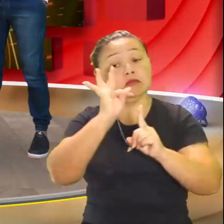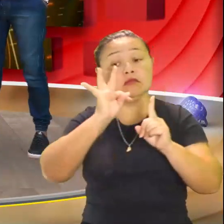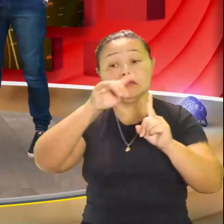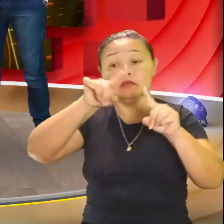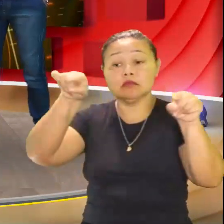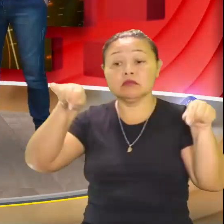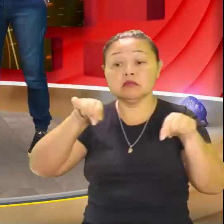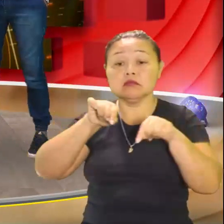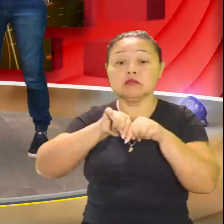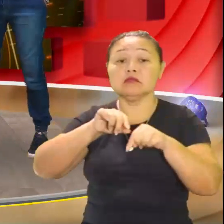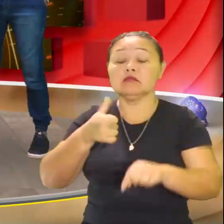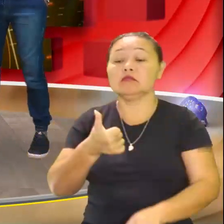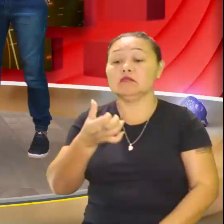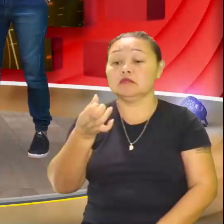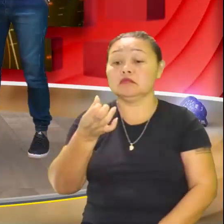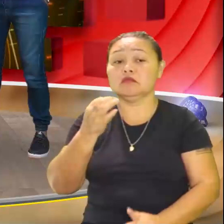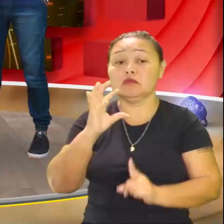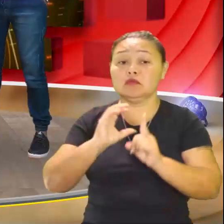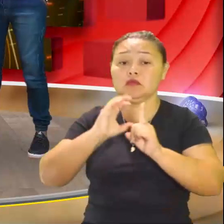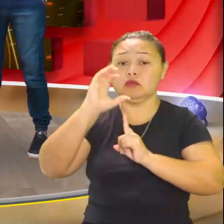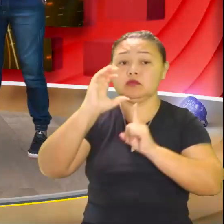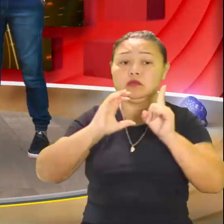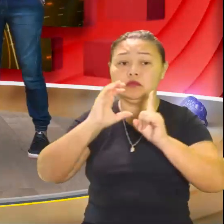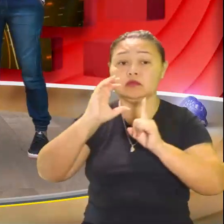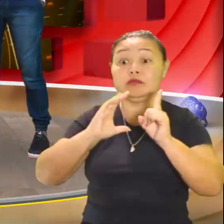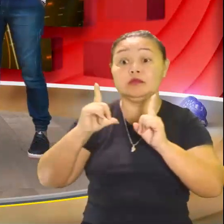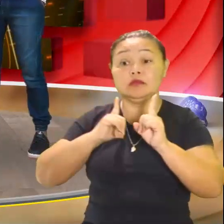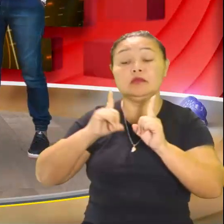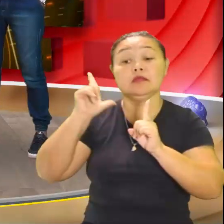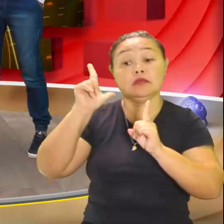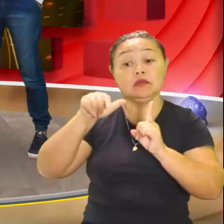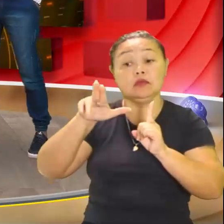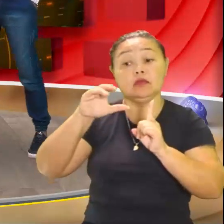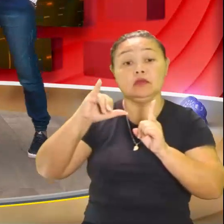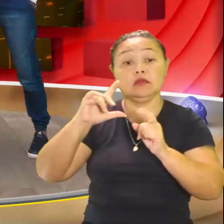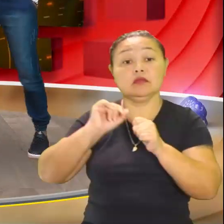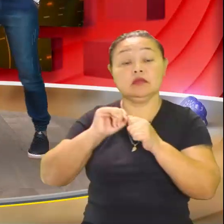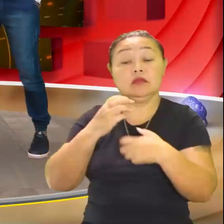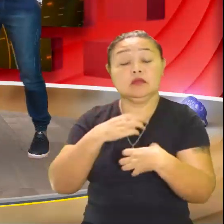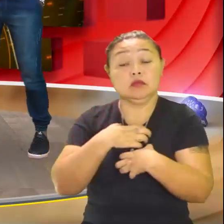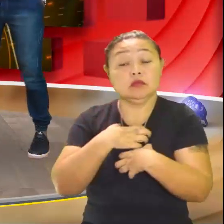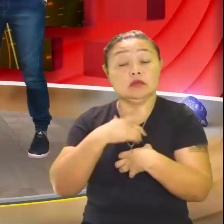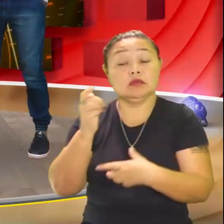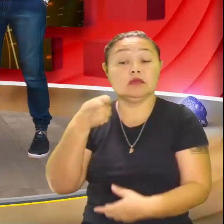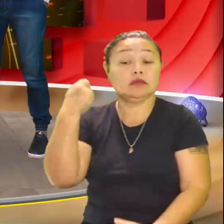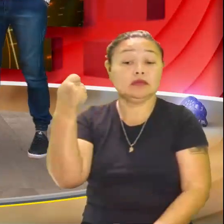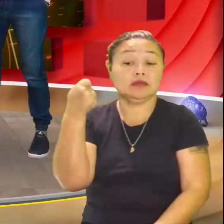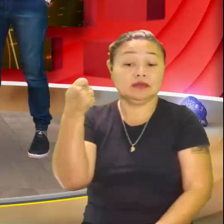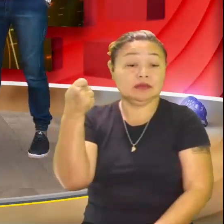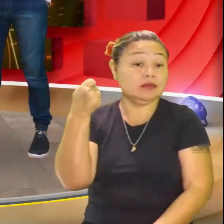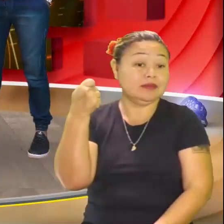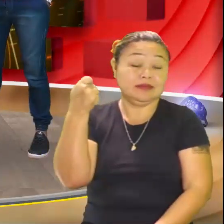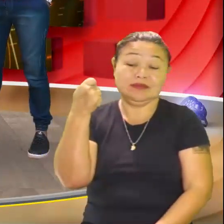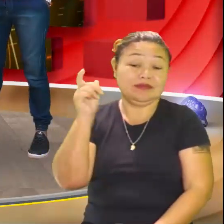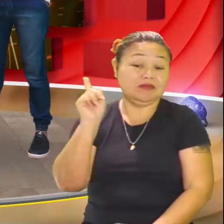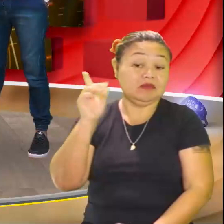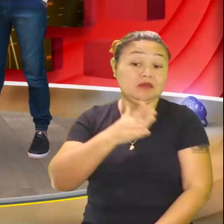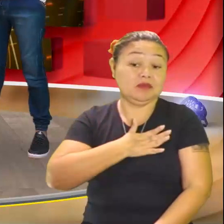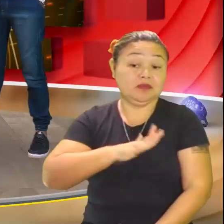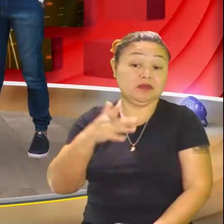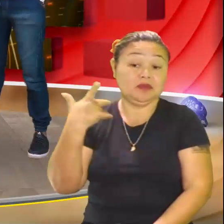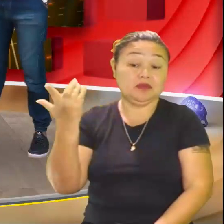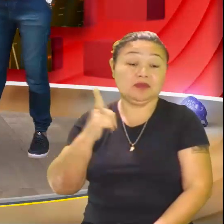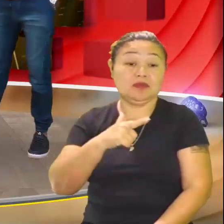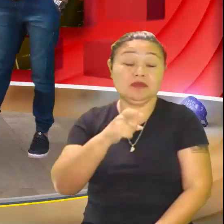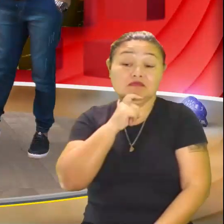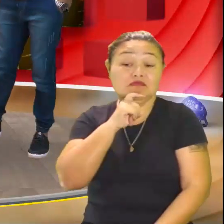às vezes, a temperatura está 16 graus Celsius. Nossa, Professora Lu se sente frio aqui, tá? É uma gaúcha que não gosta de frio.